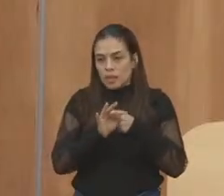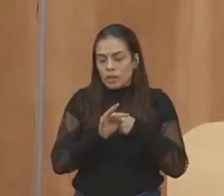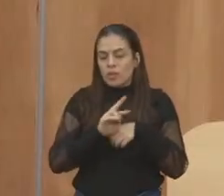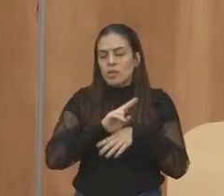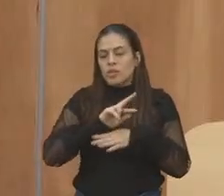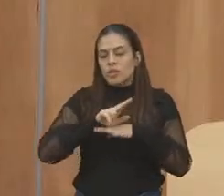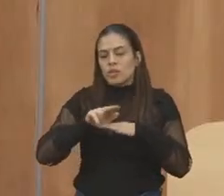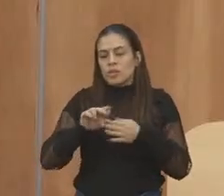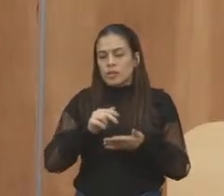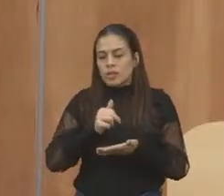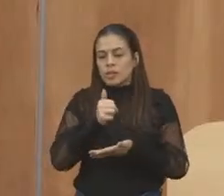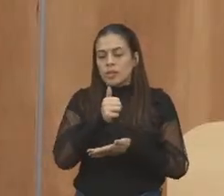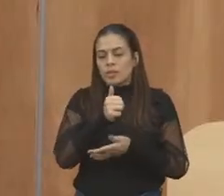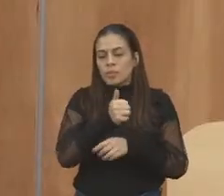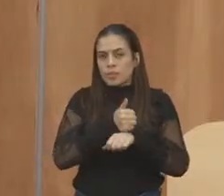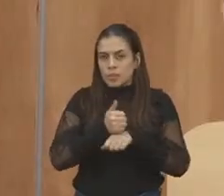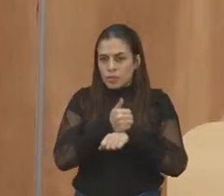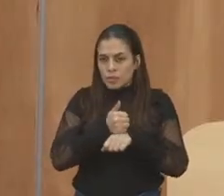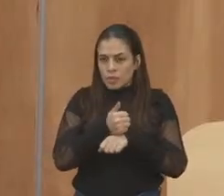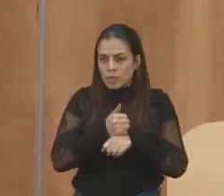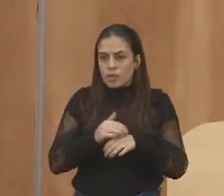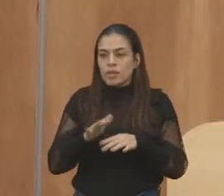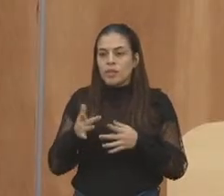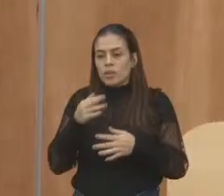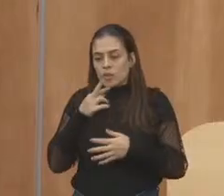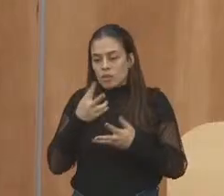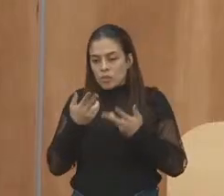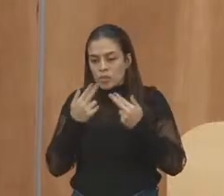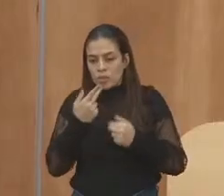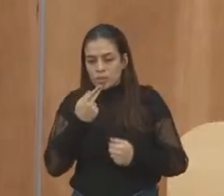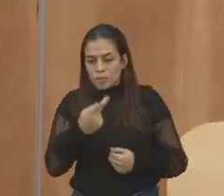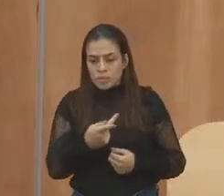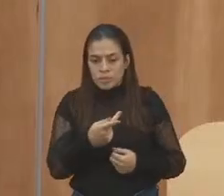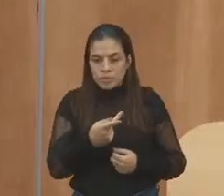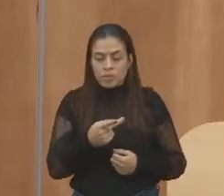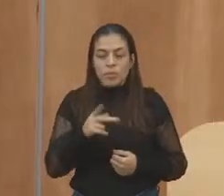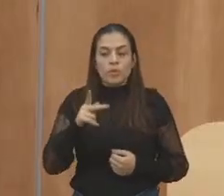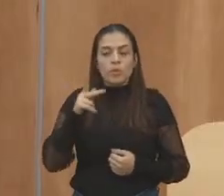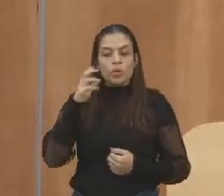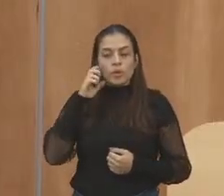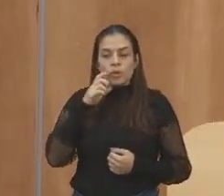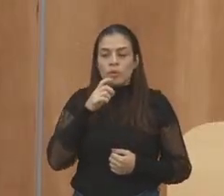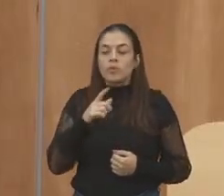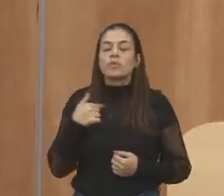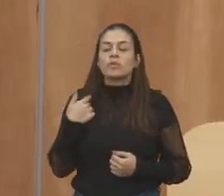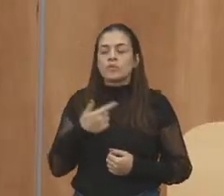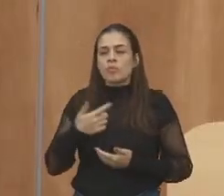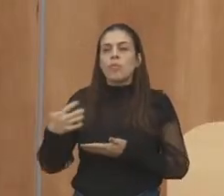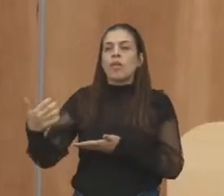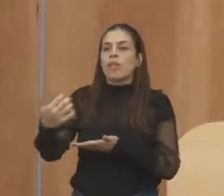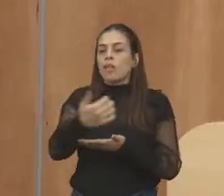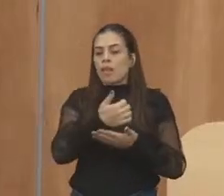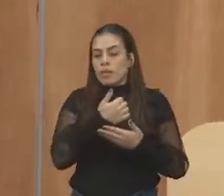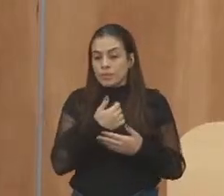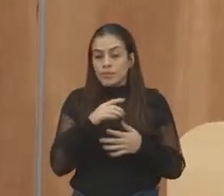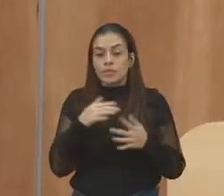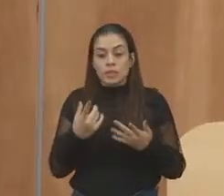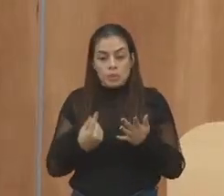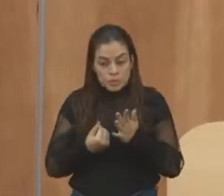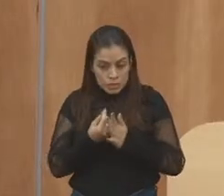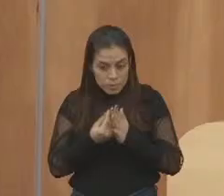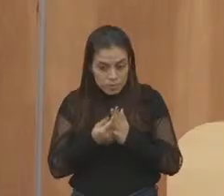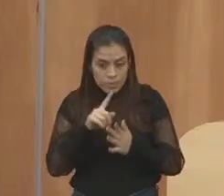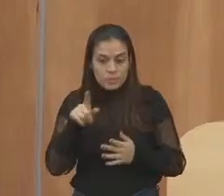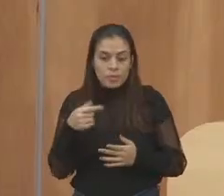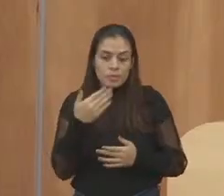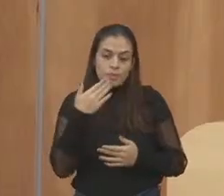eu respondi para o vereador Gabriel Belém, e a gente vai buscar recursos, sim. E quanto ao orçamento, depois eu